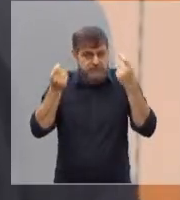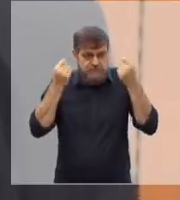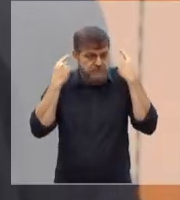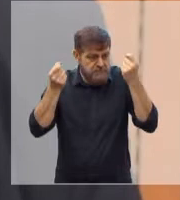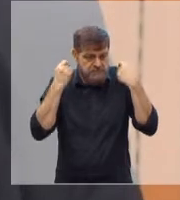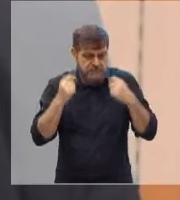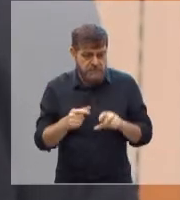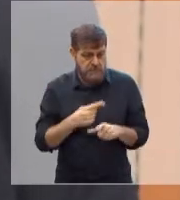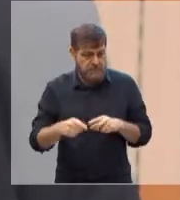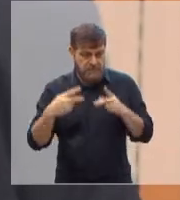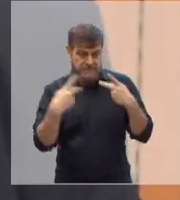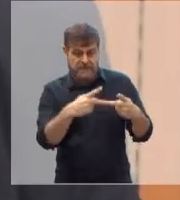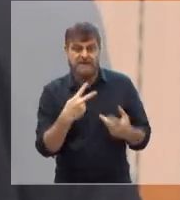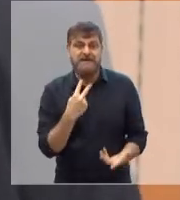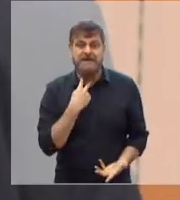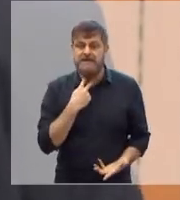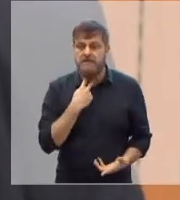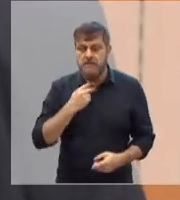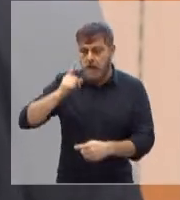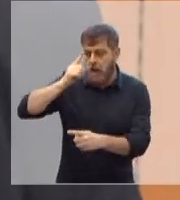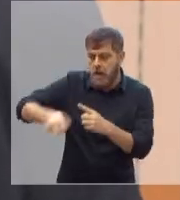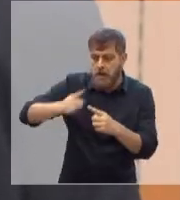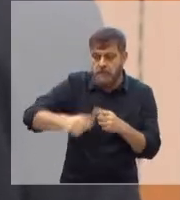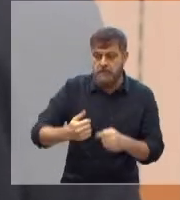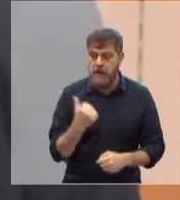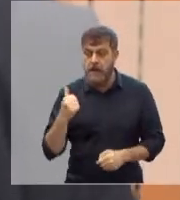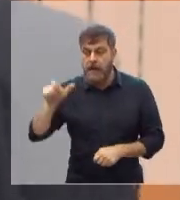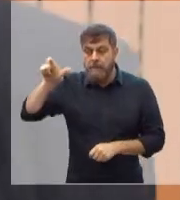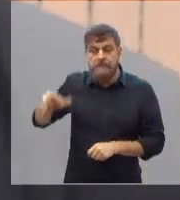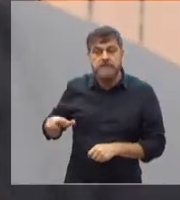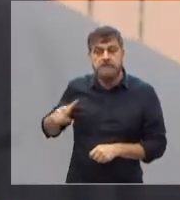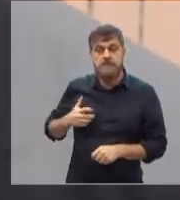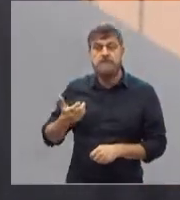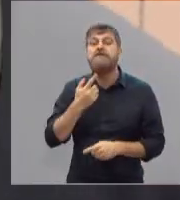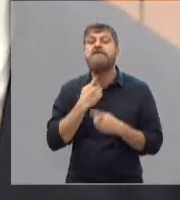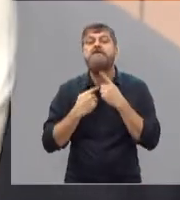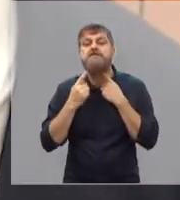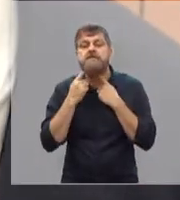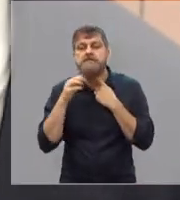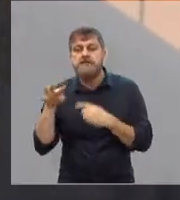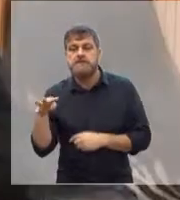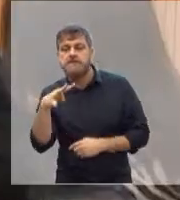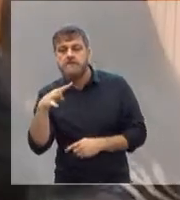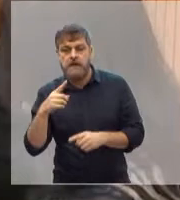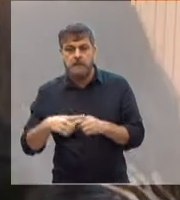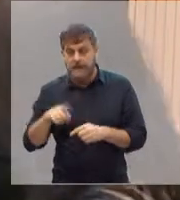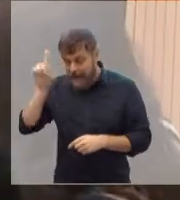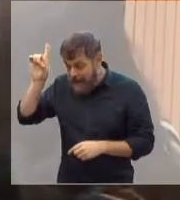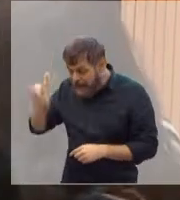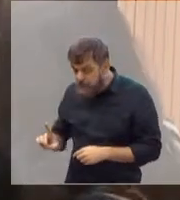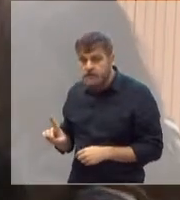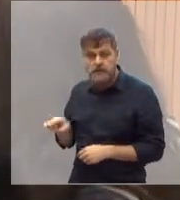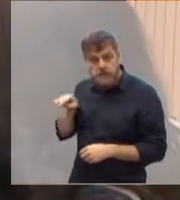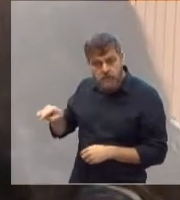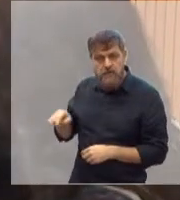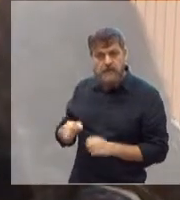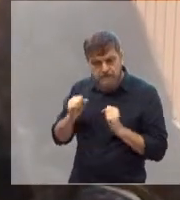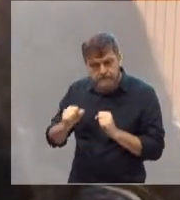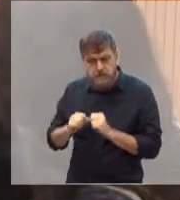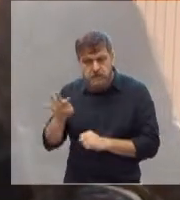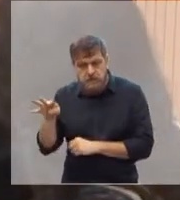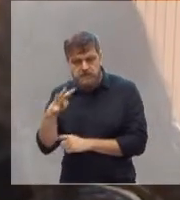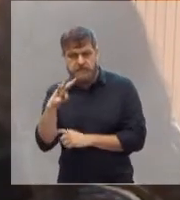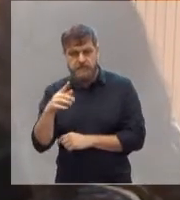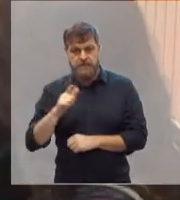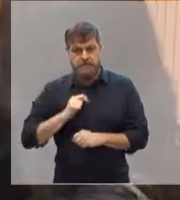precisa ouvir a pessoa, inclusive. Agora, que você não pode impedir que o seu vizinho ouça, porque ele tem esse direito, né? Então,